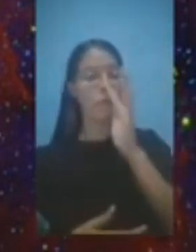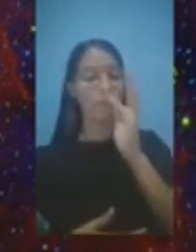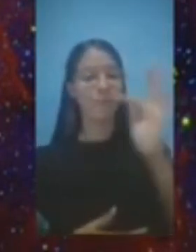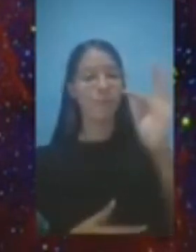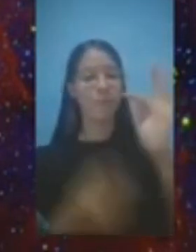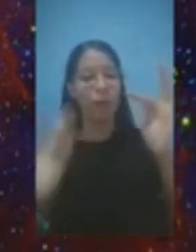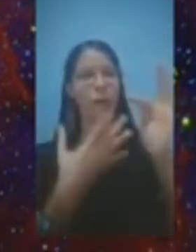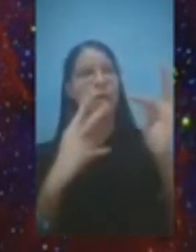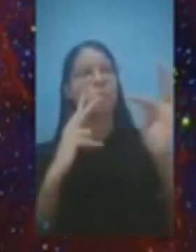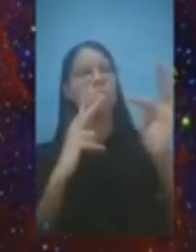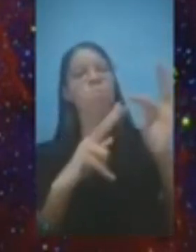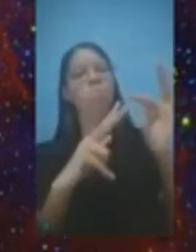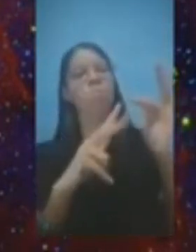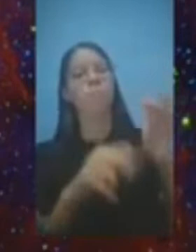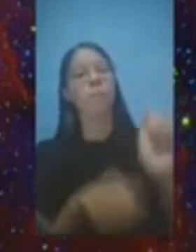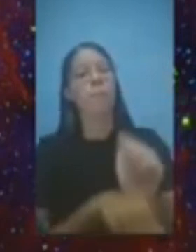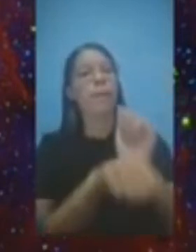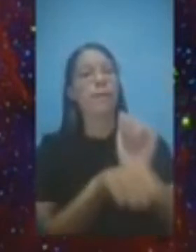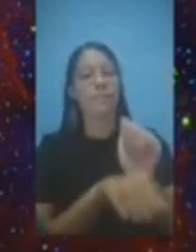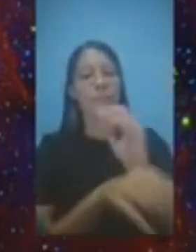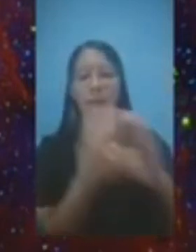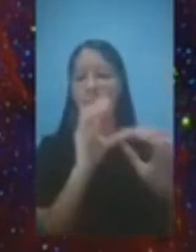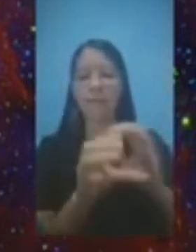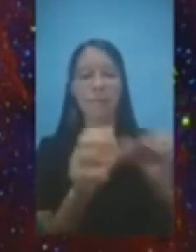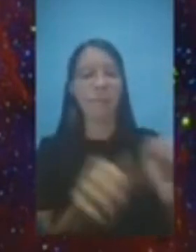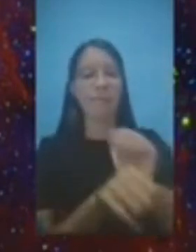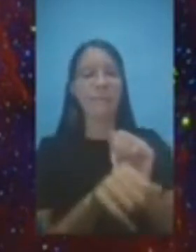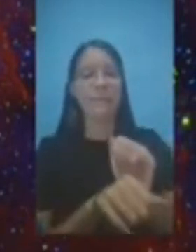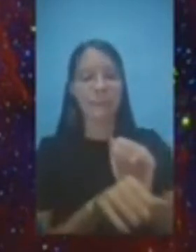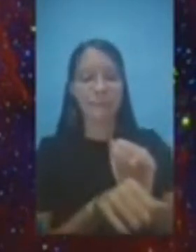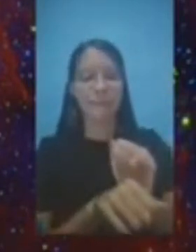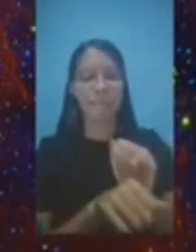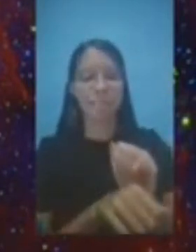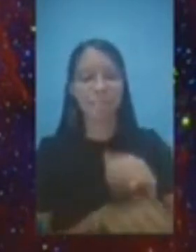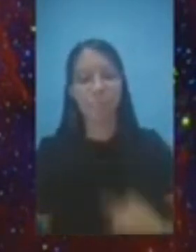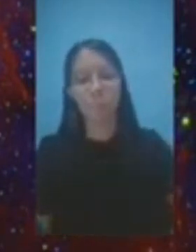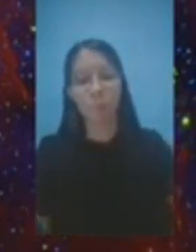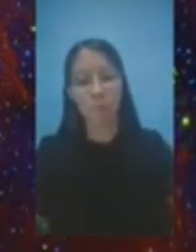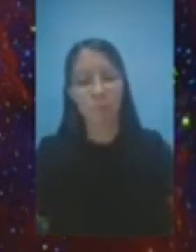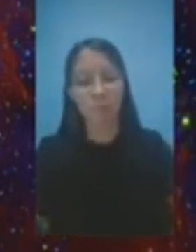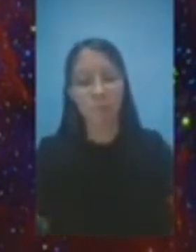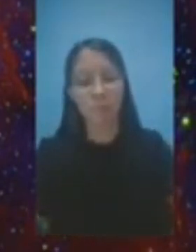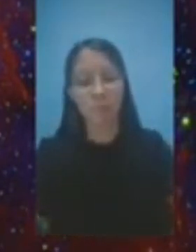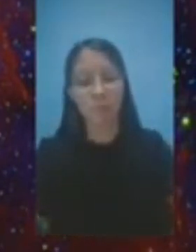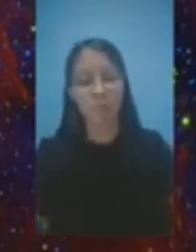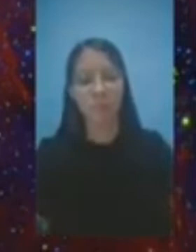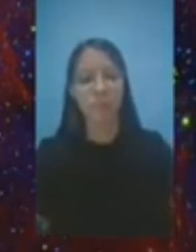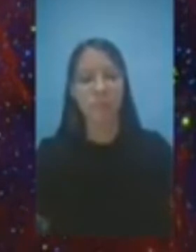A menina que gostava tanto do bichinho. Olha, ela agora não tá cantando, ela tá